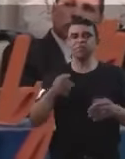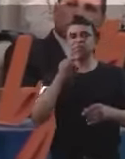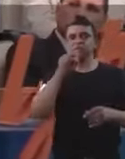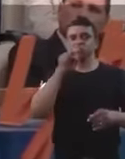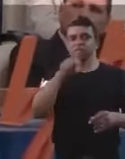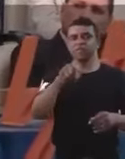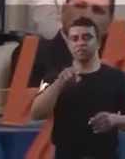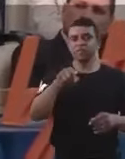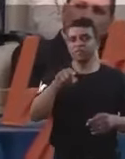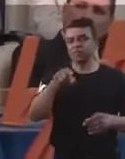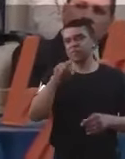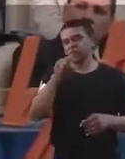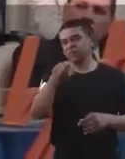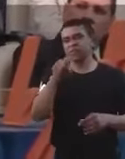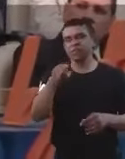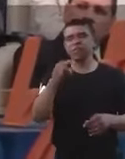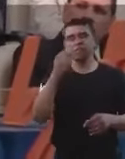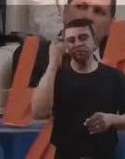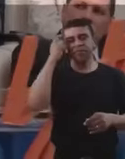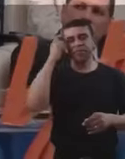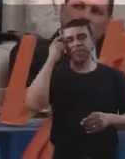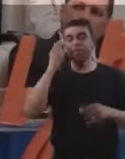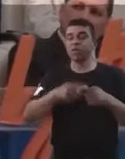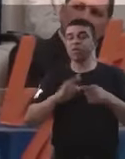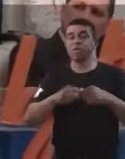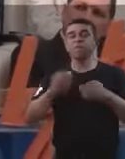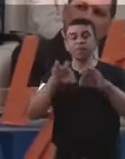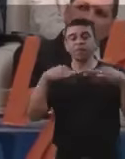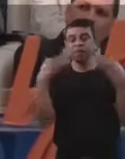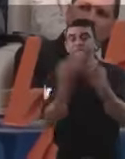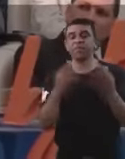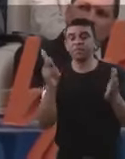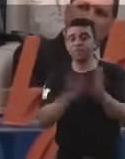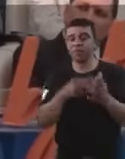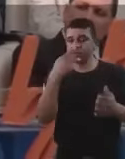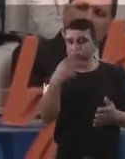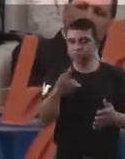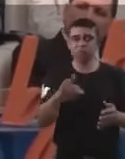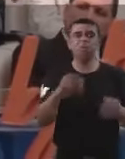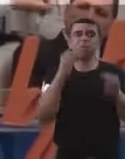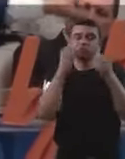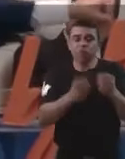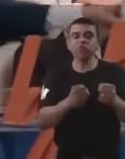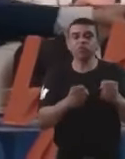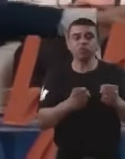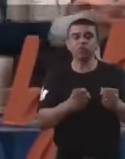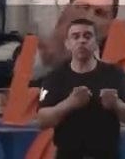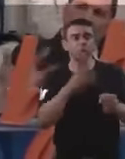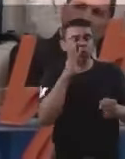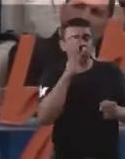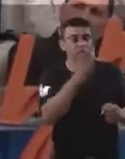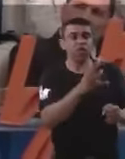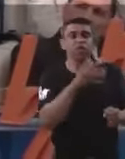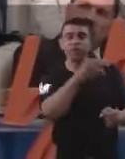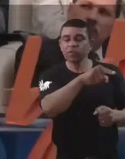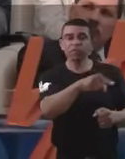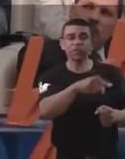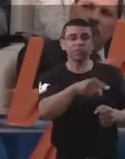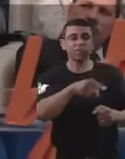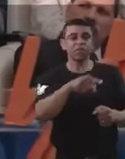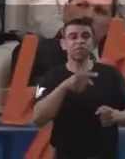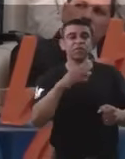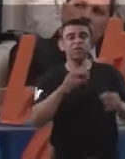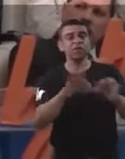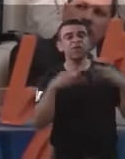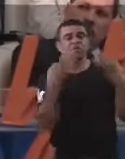dizer: você é crente agora? Sou, mãe. Você é crente agora? Sou, papai. Vaza da minha casa, porque eu